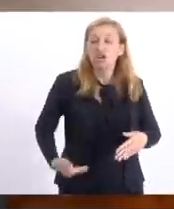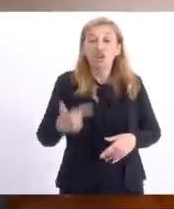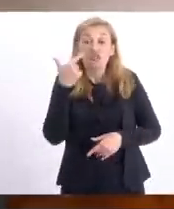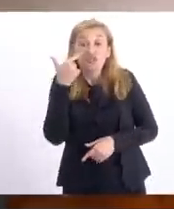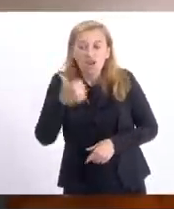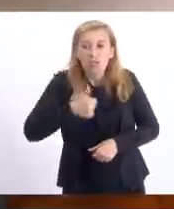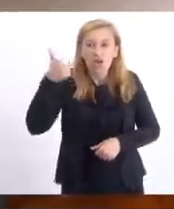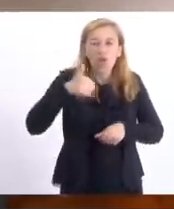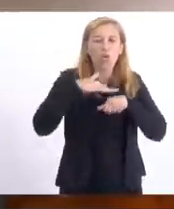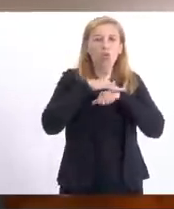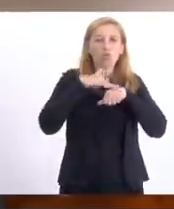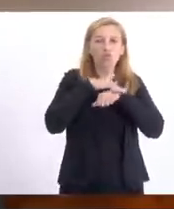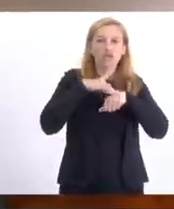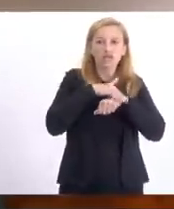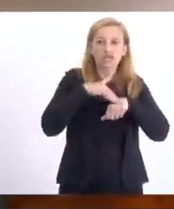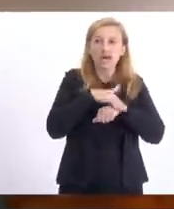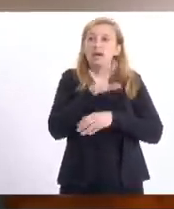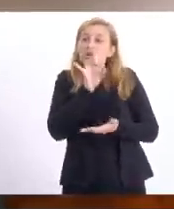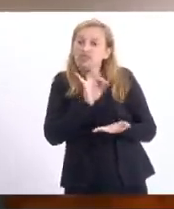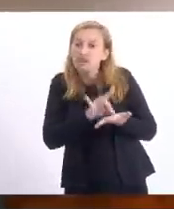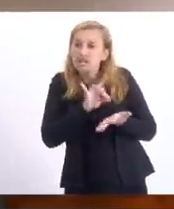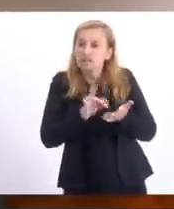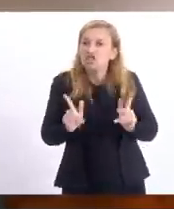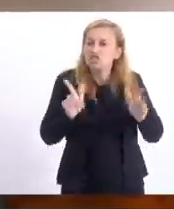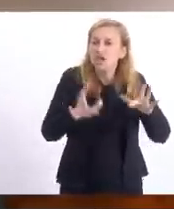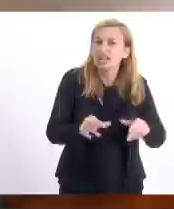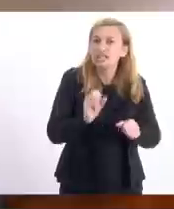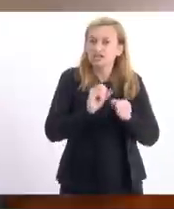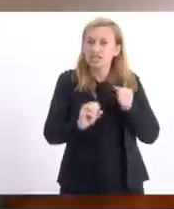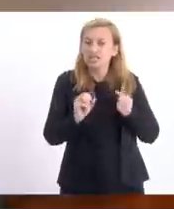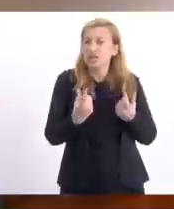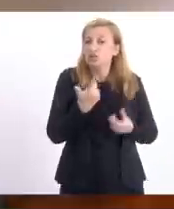ver, conversar, para nós realmente fazermos a diferença.